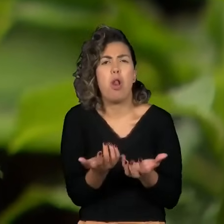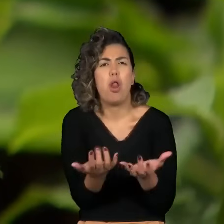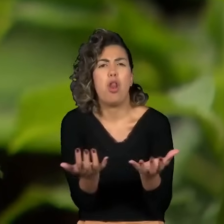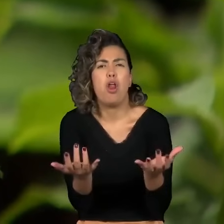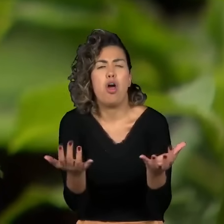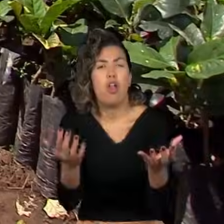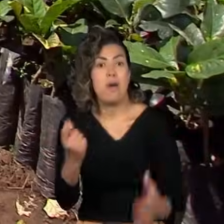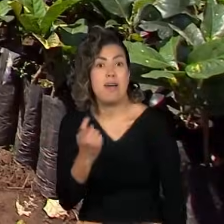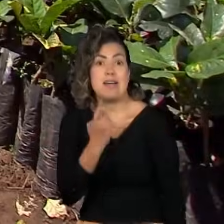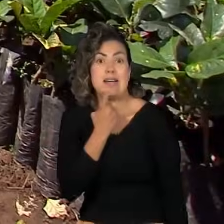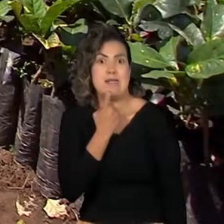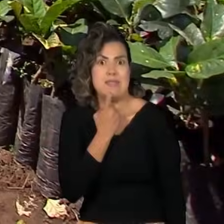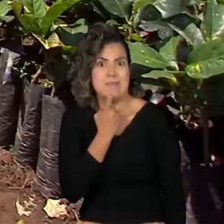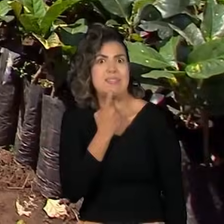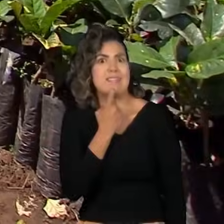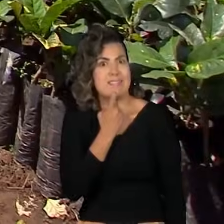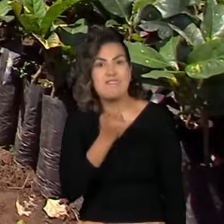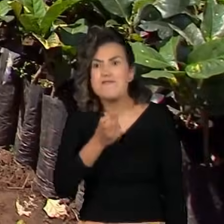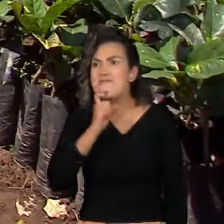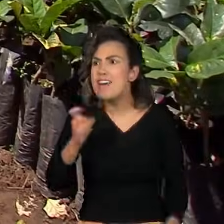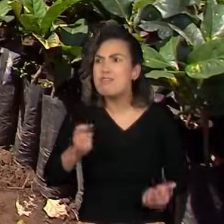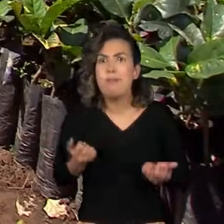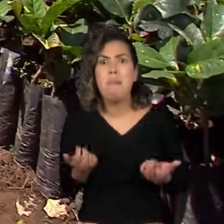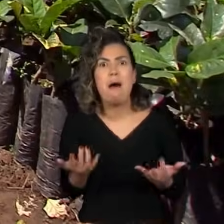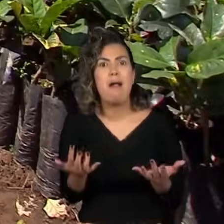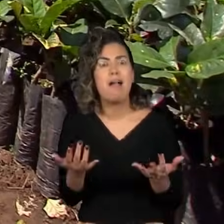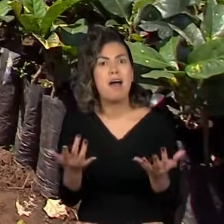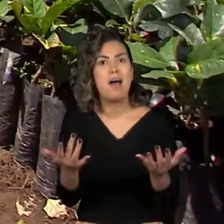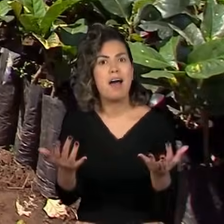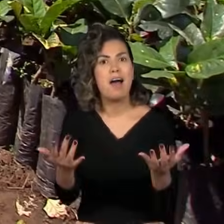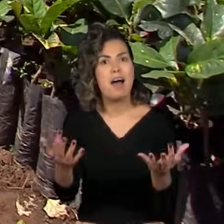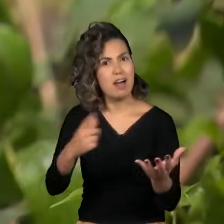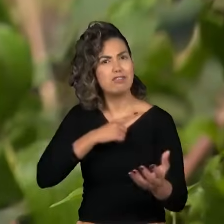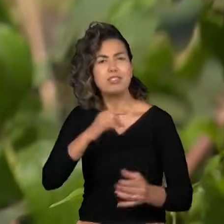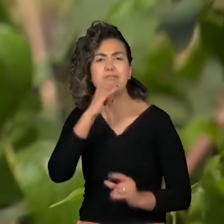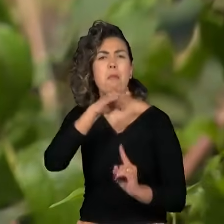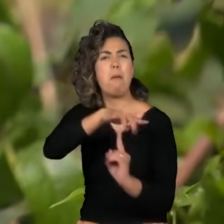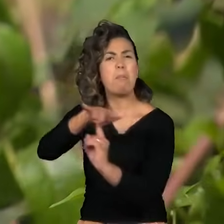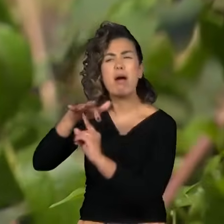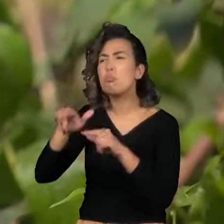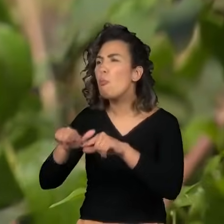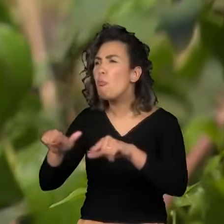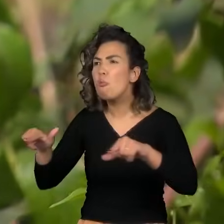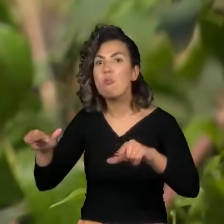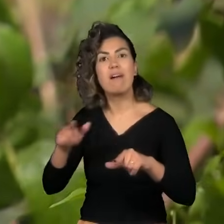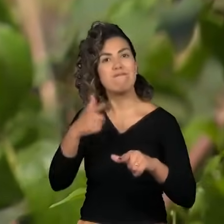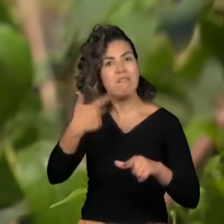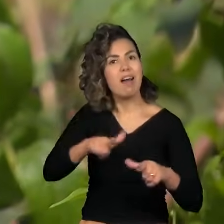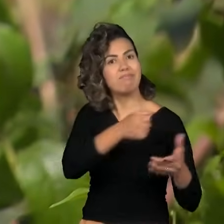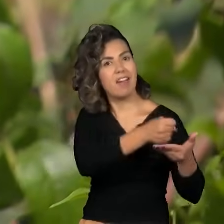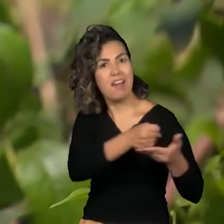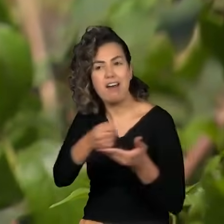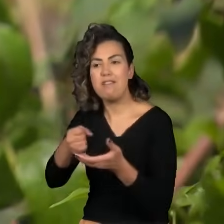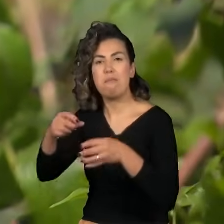Campinas, que vão abastecer áreas verdes públicas da cidade, como praças, parques, jardins e